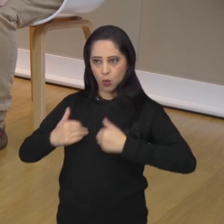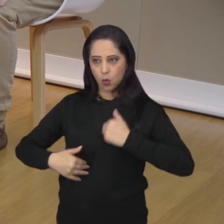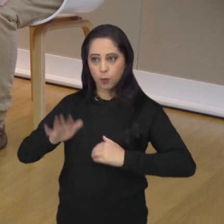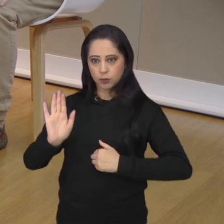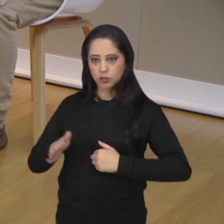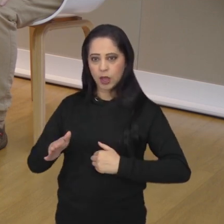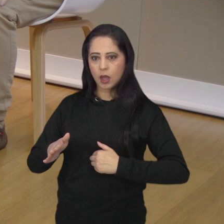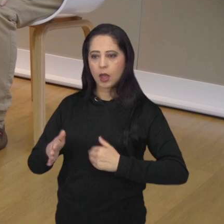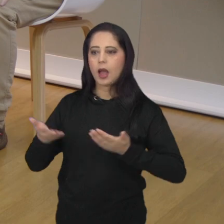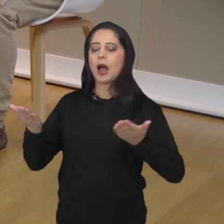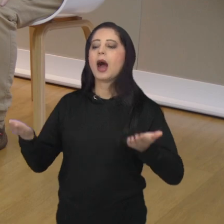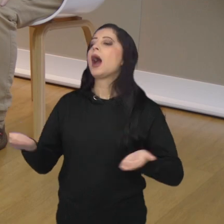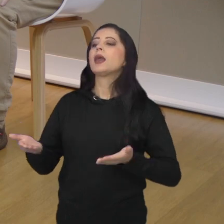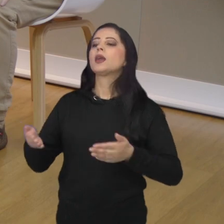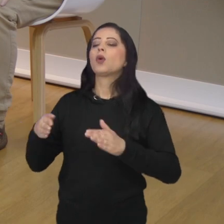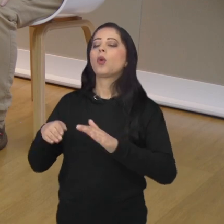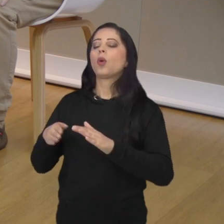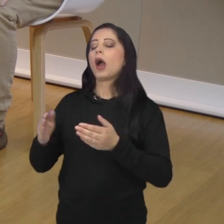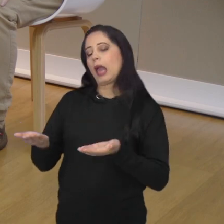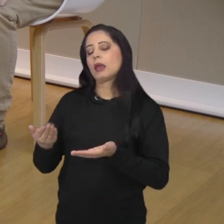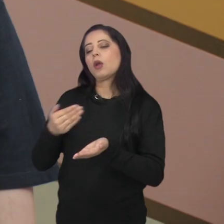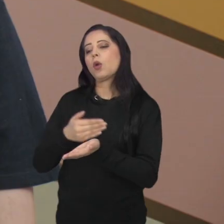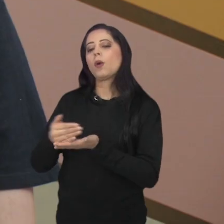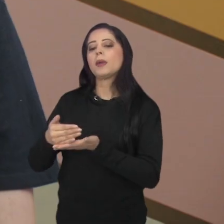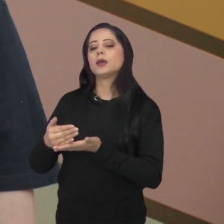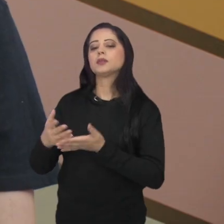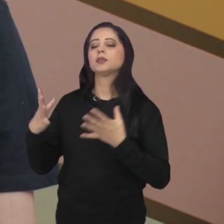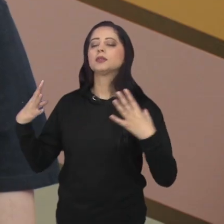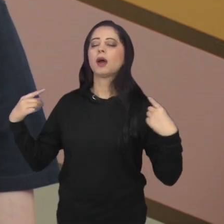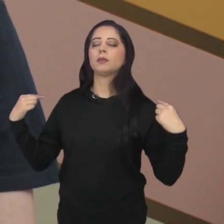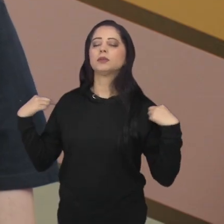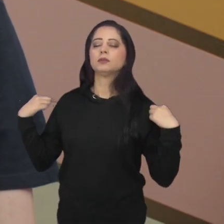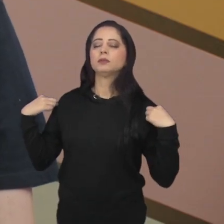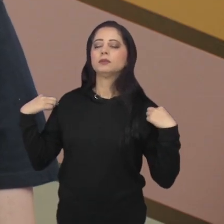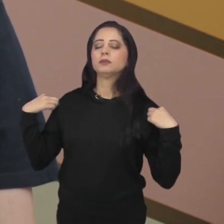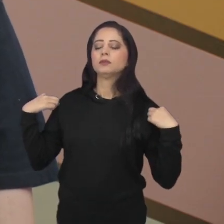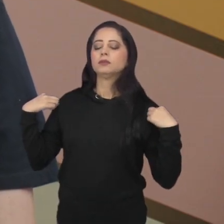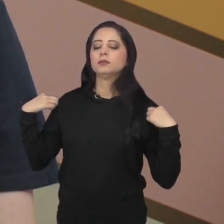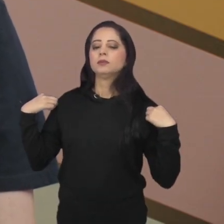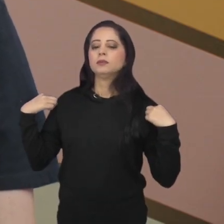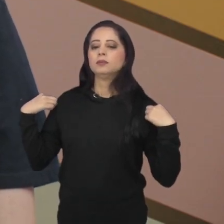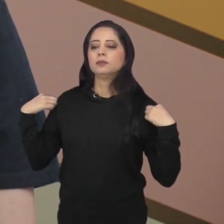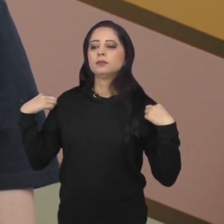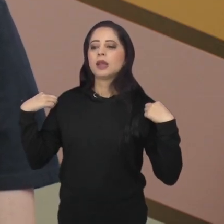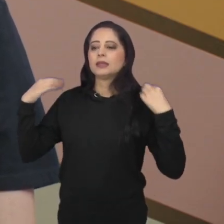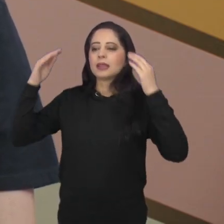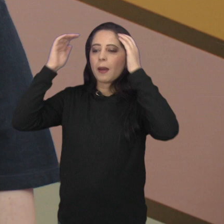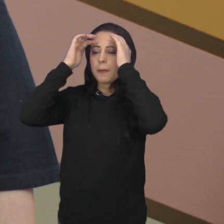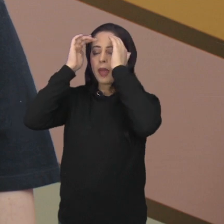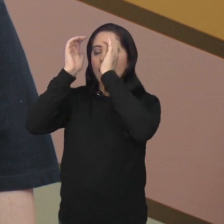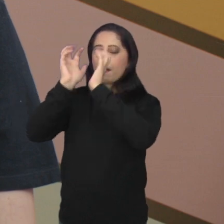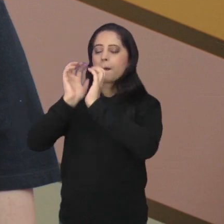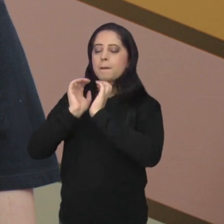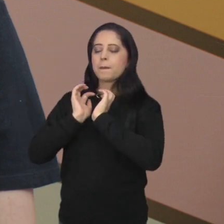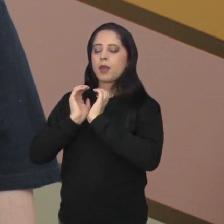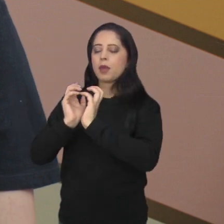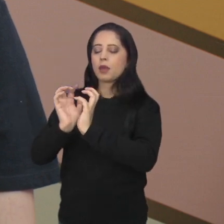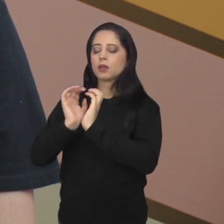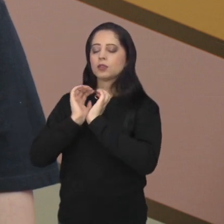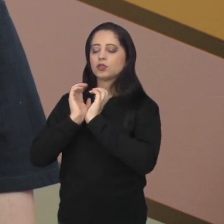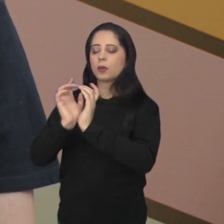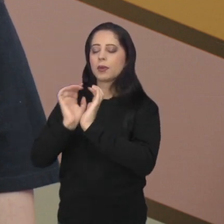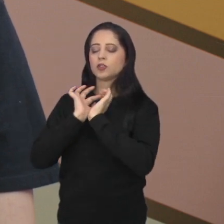a meditar, a meditação é essa jornada, esse trabalho interior de tirar a atenção